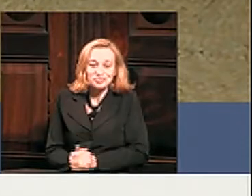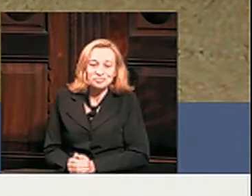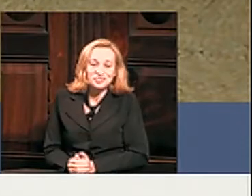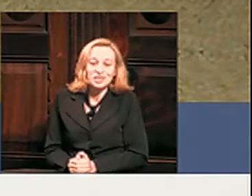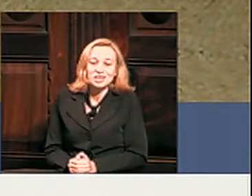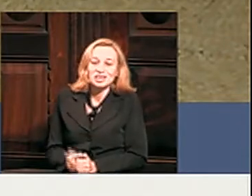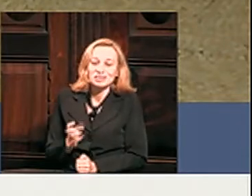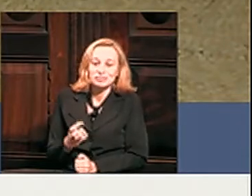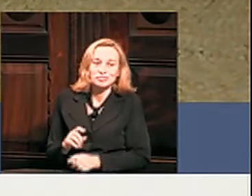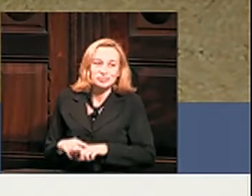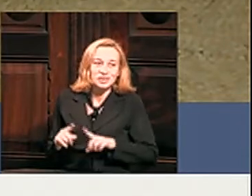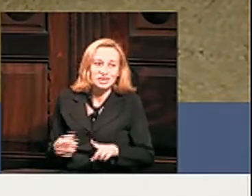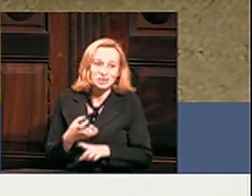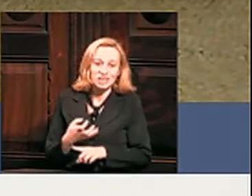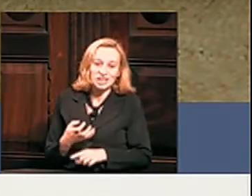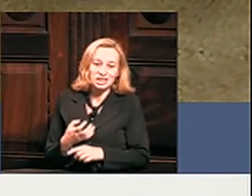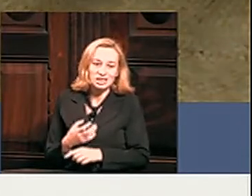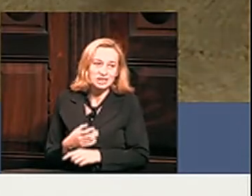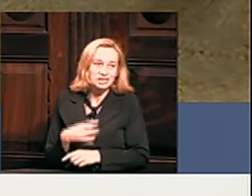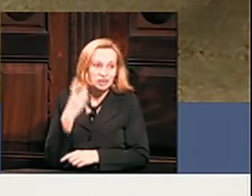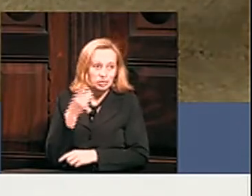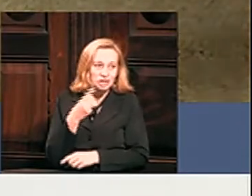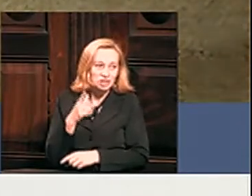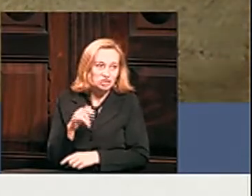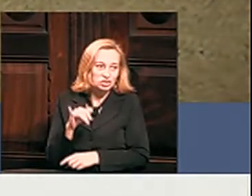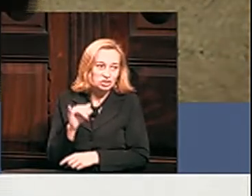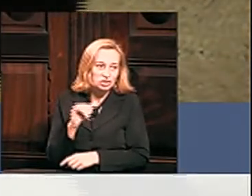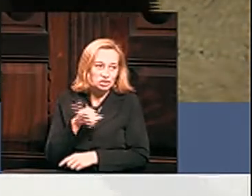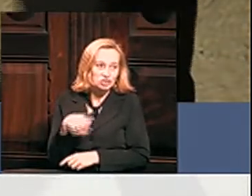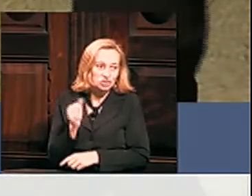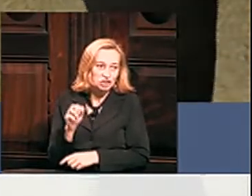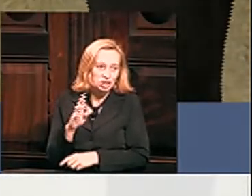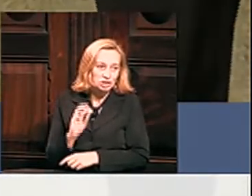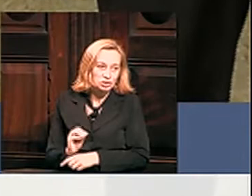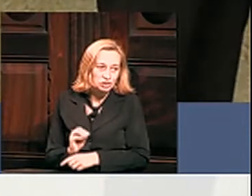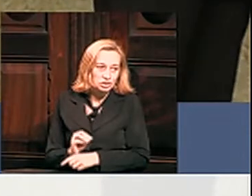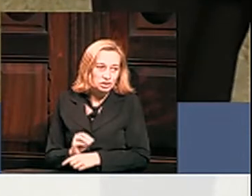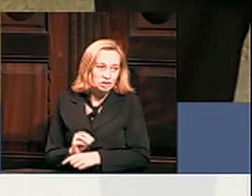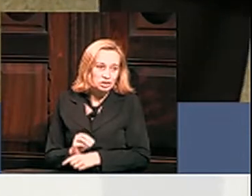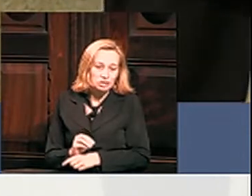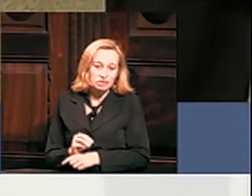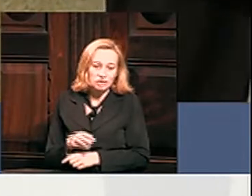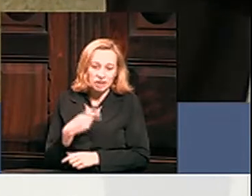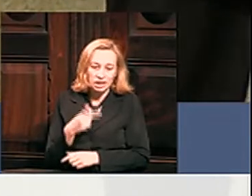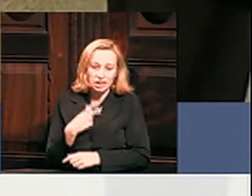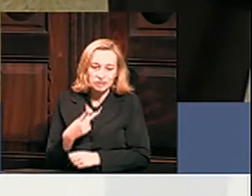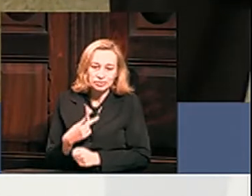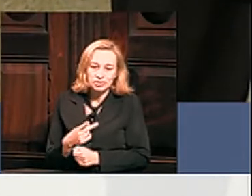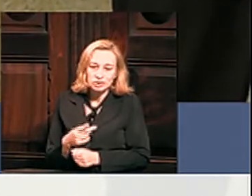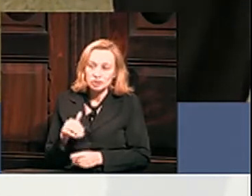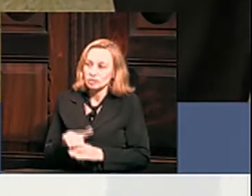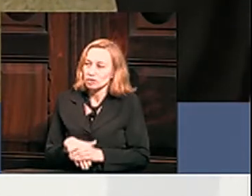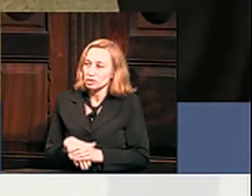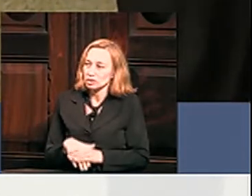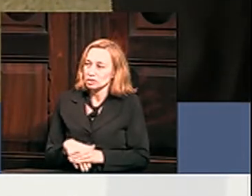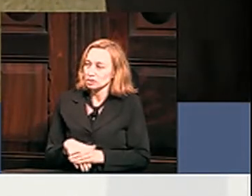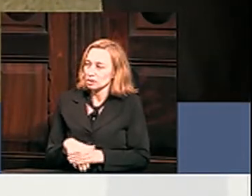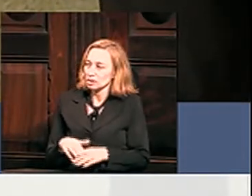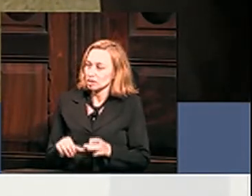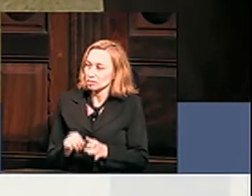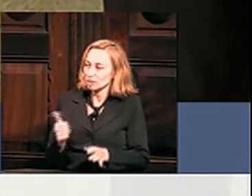queria, deputado Jânio Mendes, fazer essa declaração de voto em dois tempos. Em primeiro lugar,